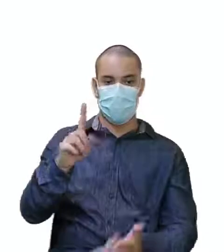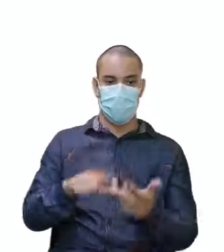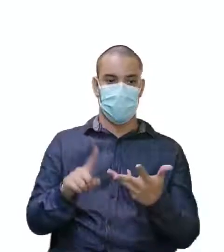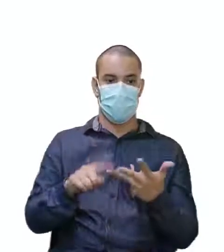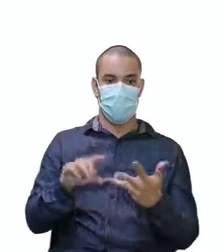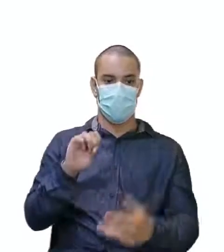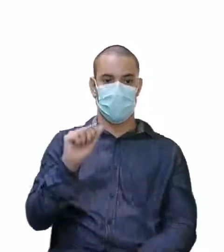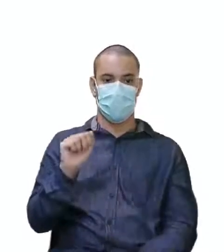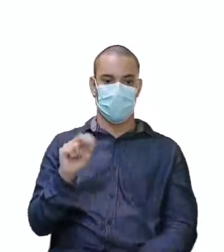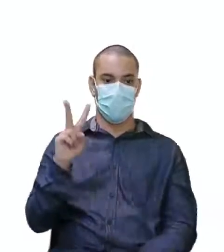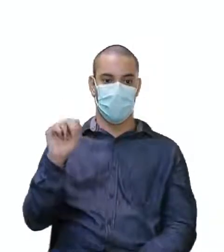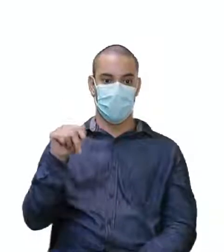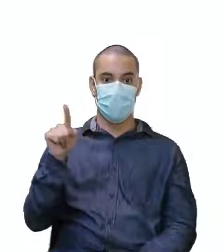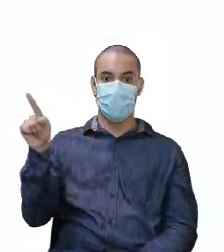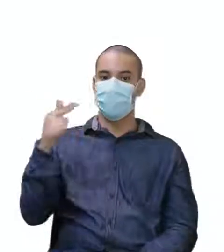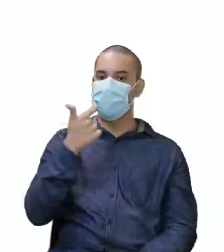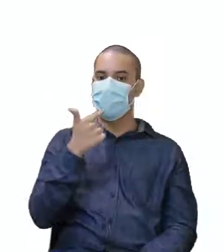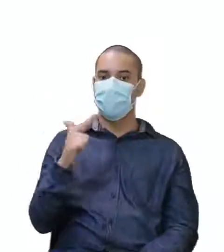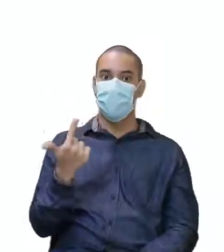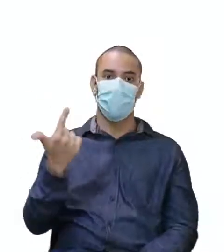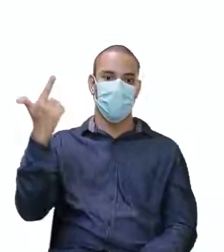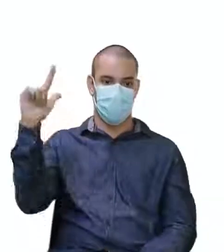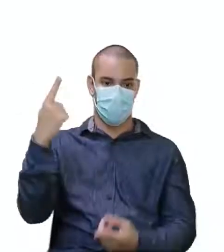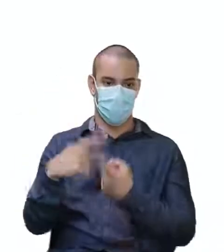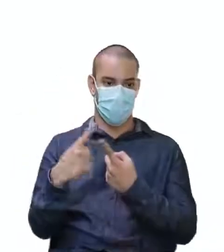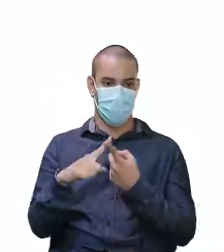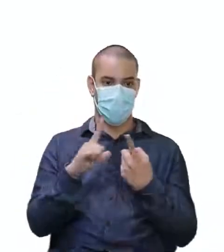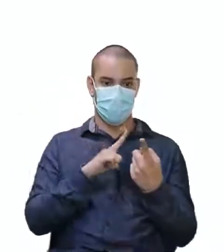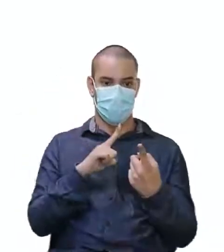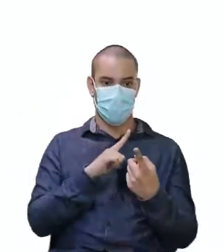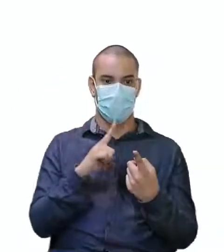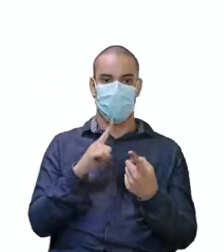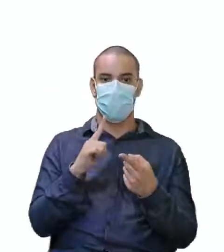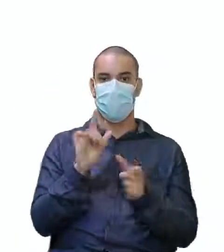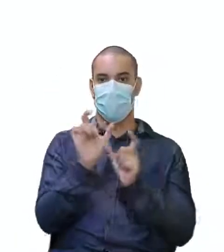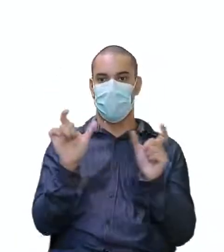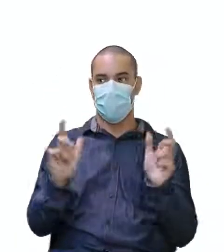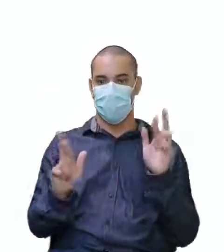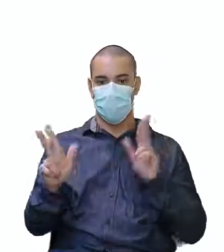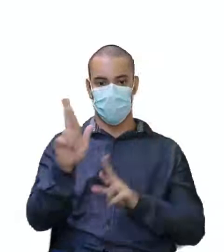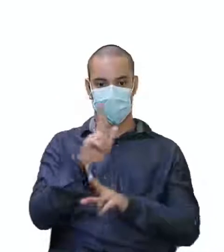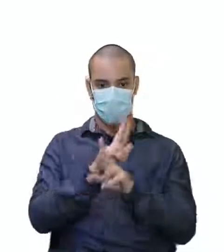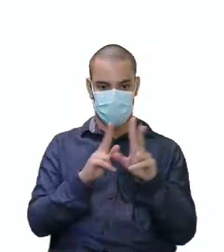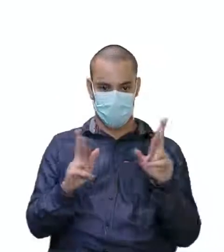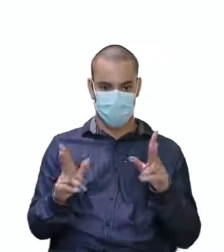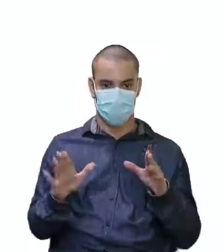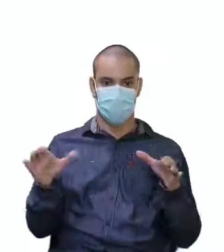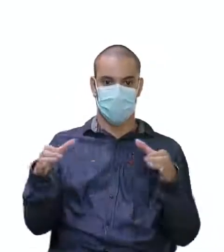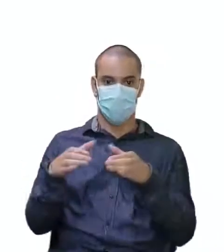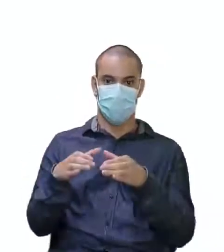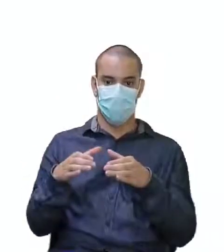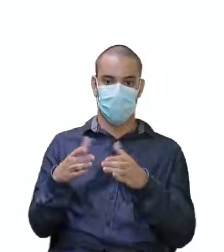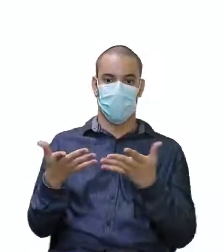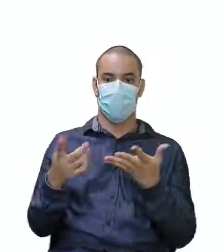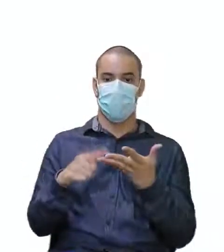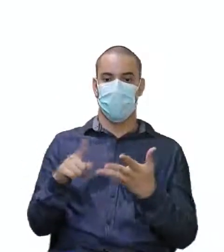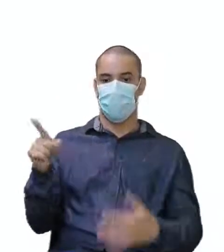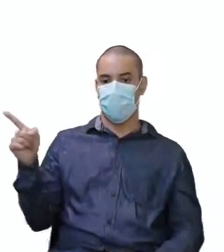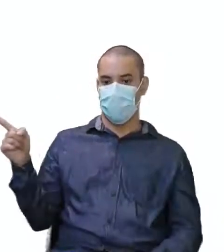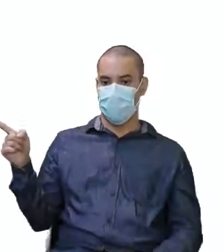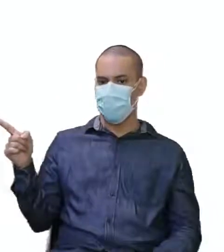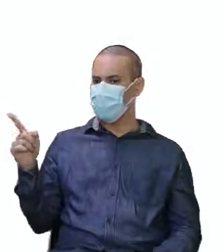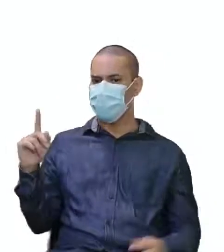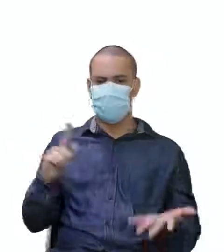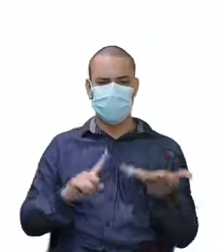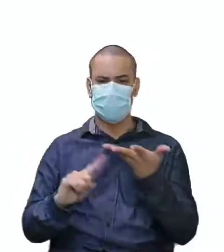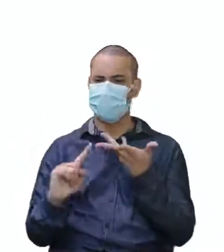A savana aqui está em outras linguagens, tá, pessoal? Por isso que tem uma acentuação diferente. Um bosque, né, um pântano,